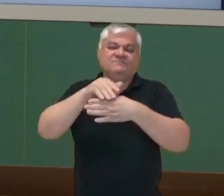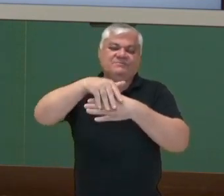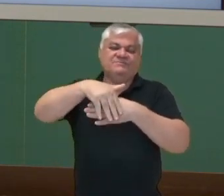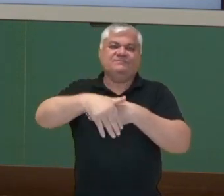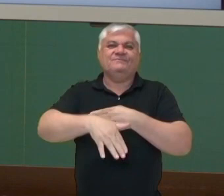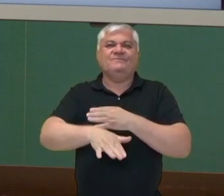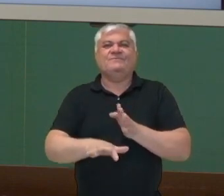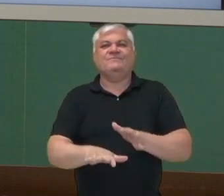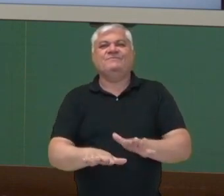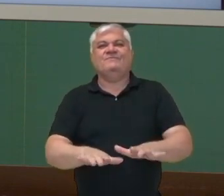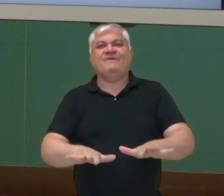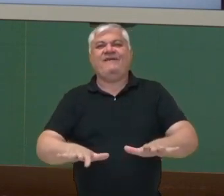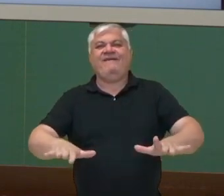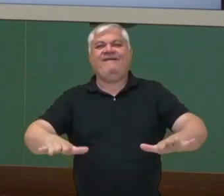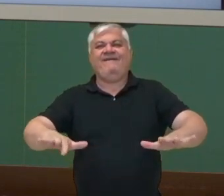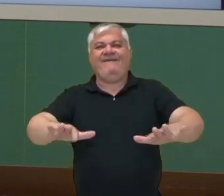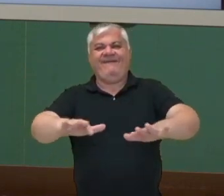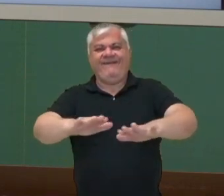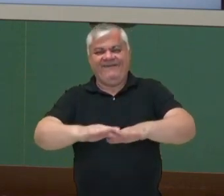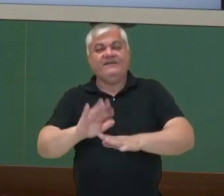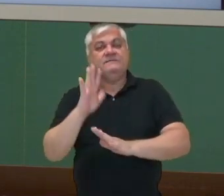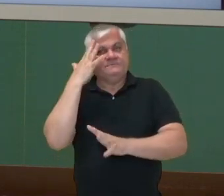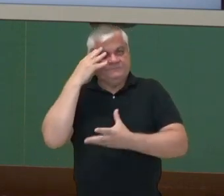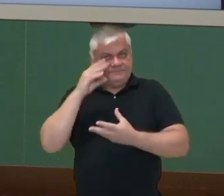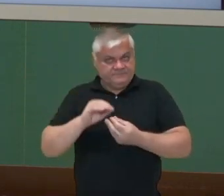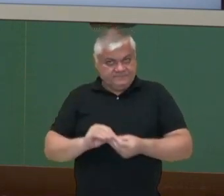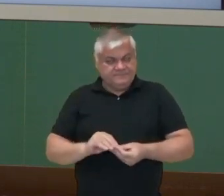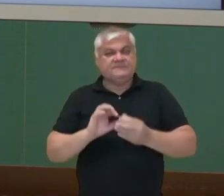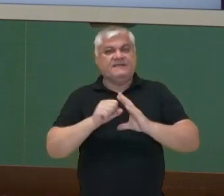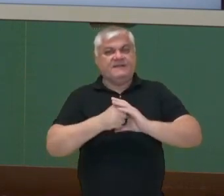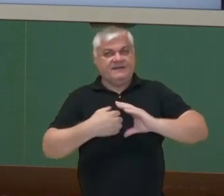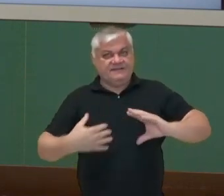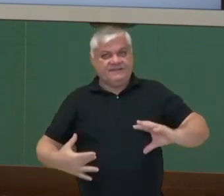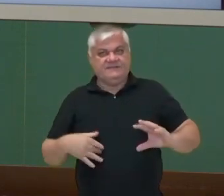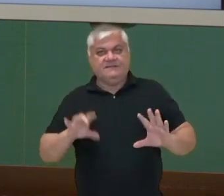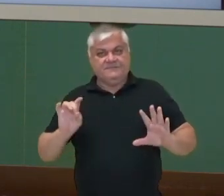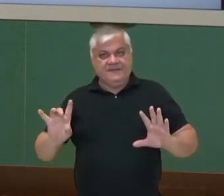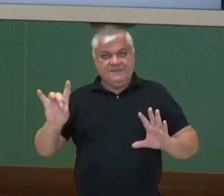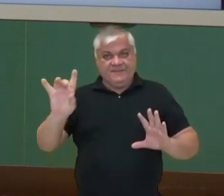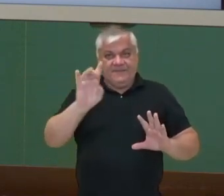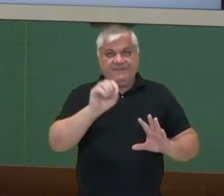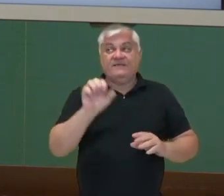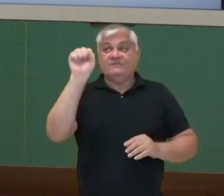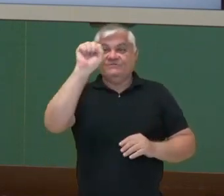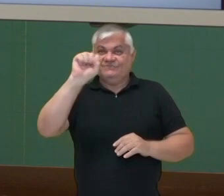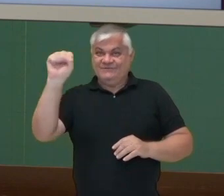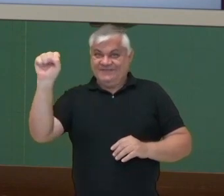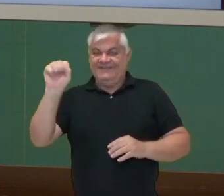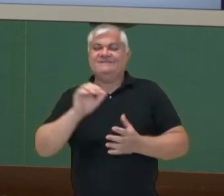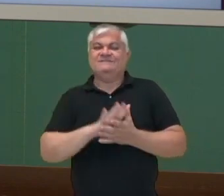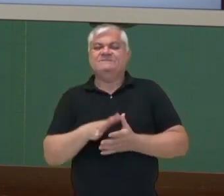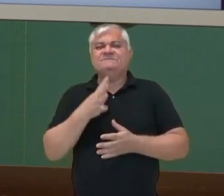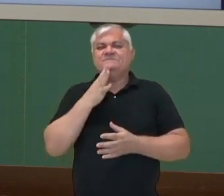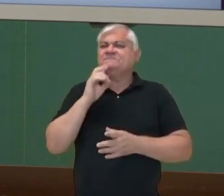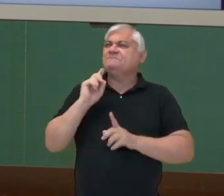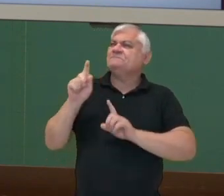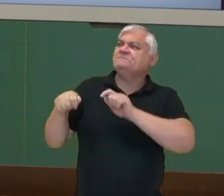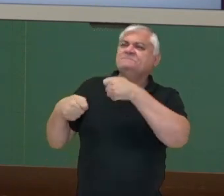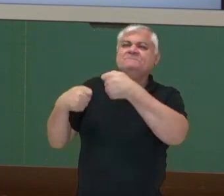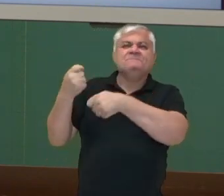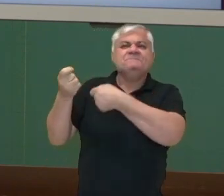uma bacia hidrográfica, para depois entender as características das bacias hidrográficas da região sudeste. Então, conhecer como ela